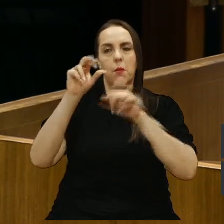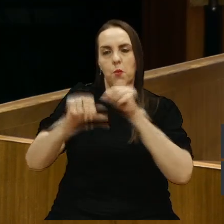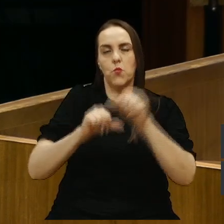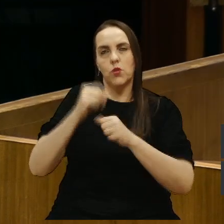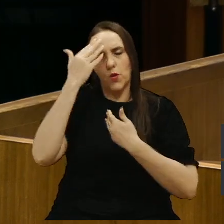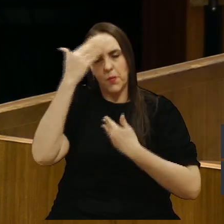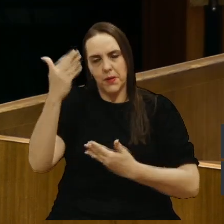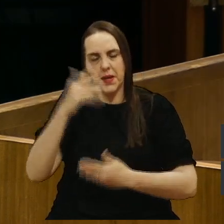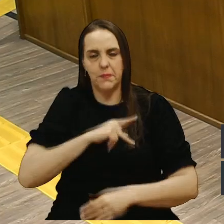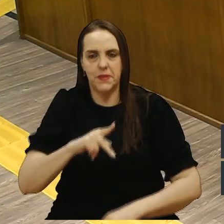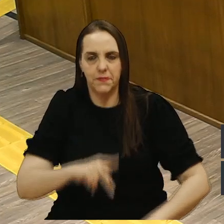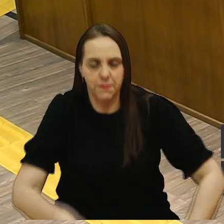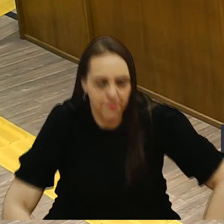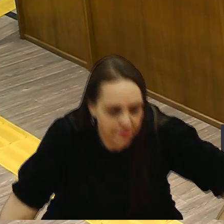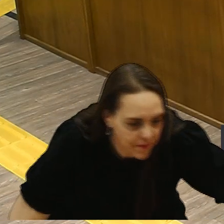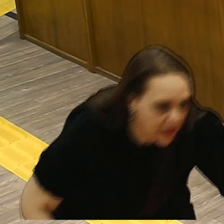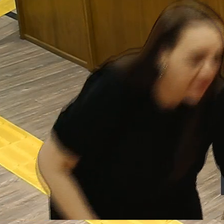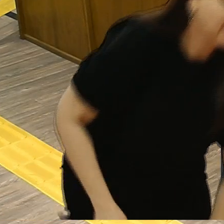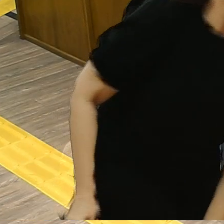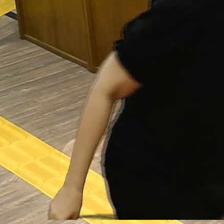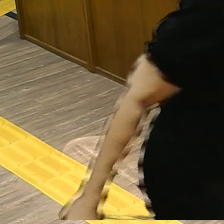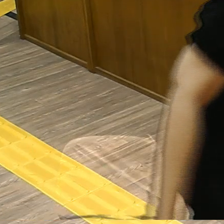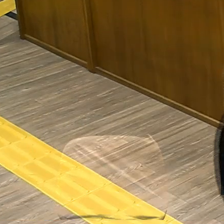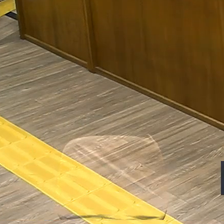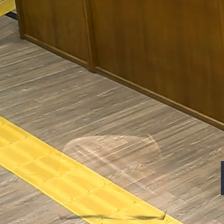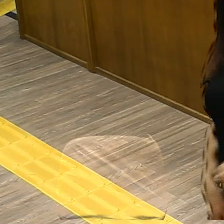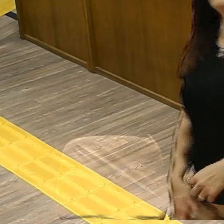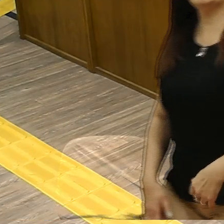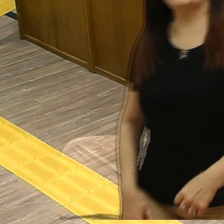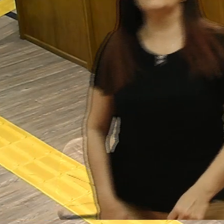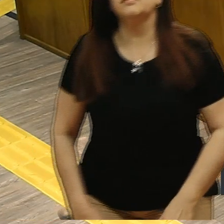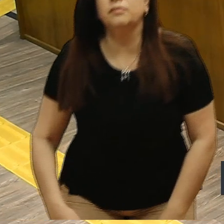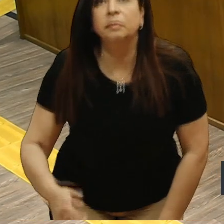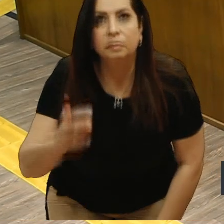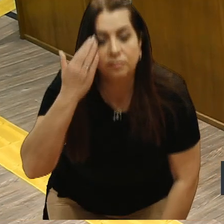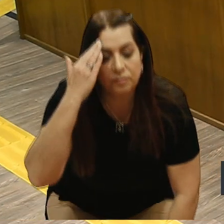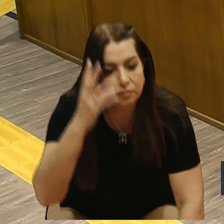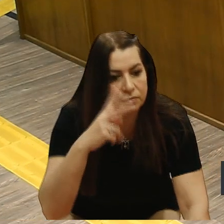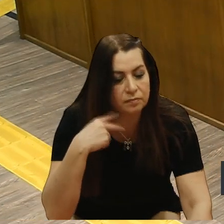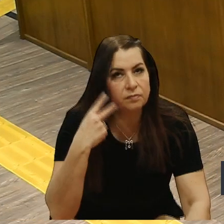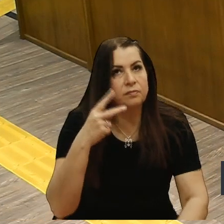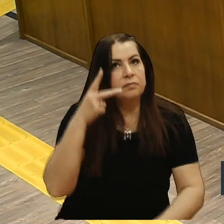Seria isso, presidente. Muito obrigado. Obrigada, vereador Iago Morandi. Vereador Cláudio Libar